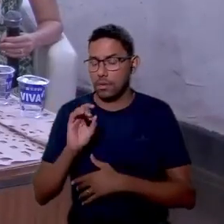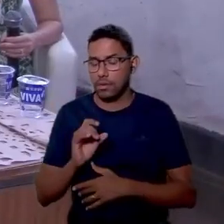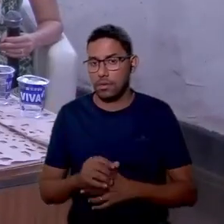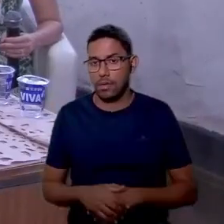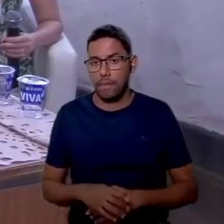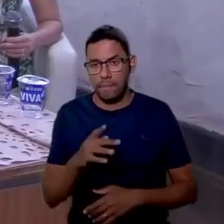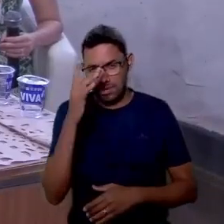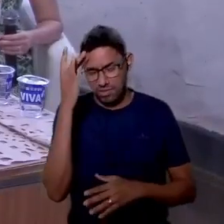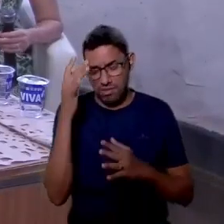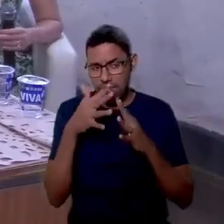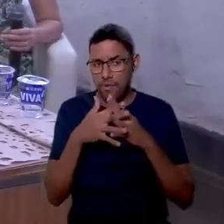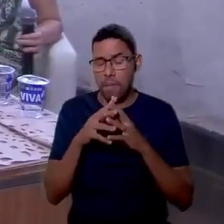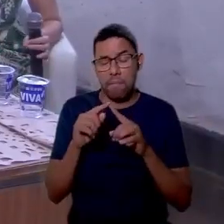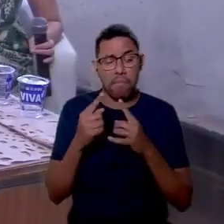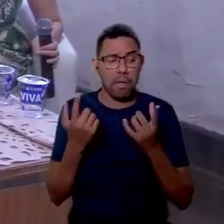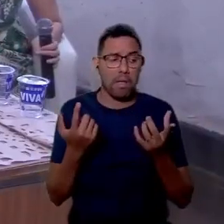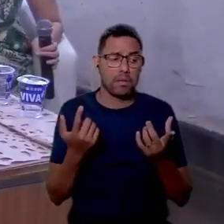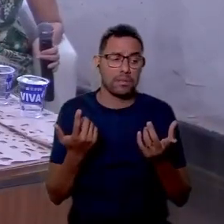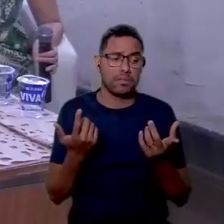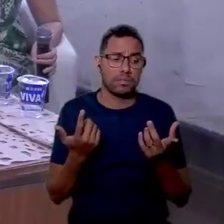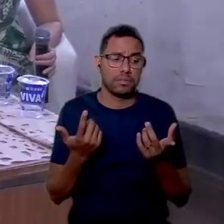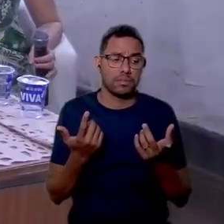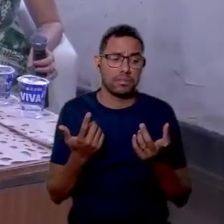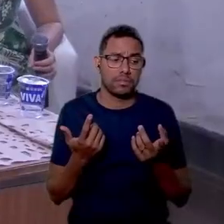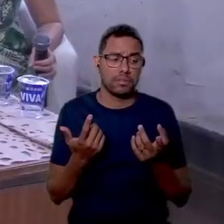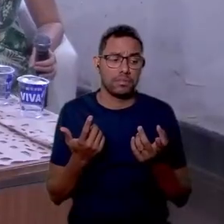as pessoas confundem, mas o cara que